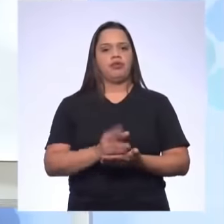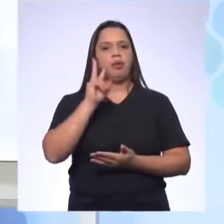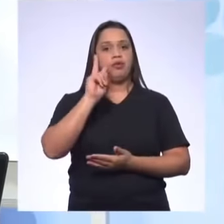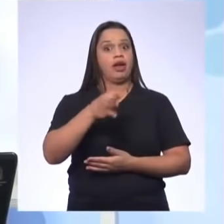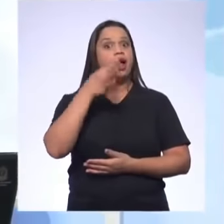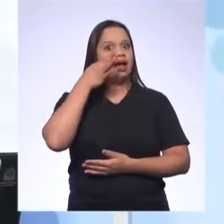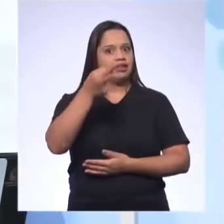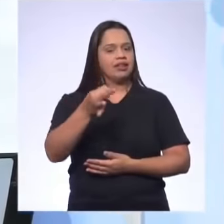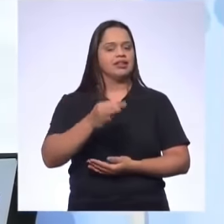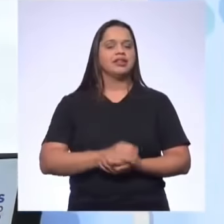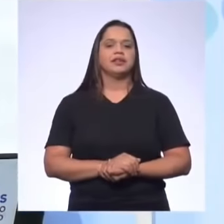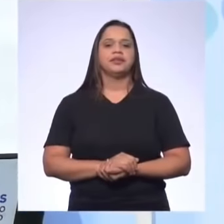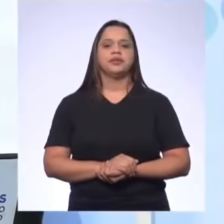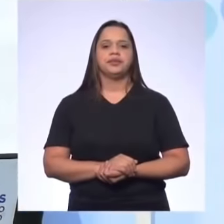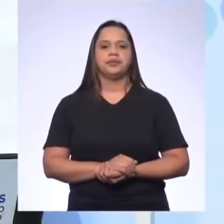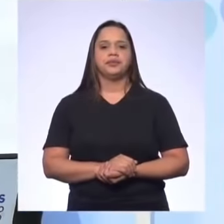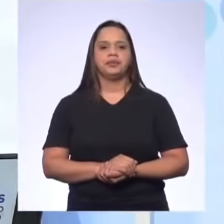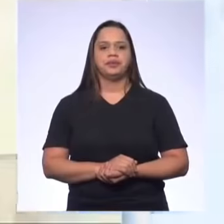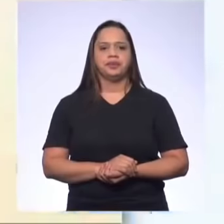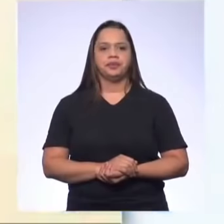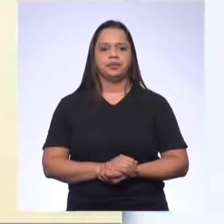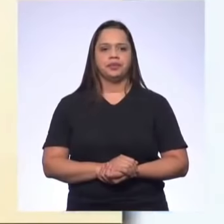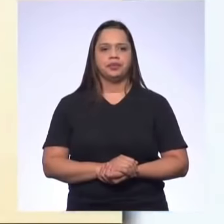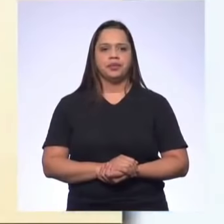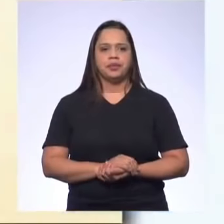Pay attention, preste atenção.